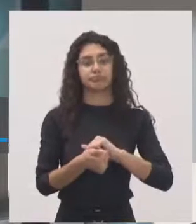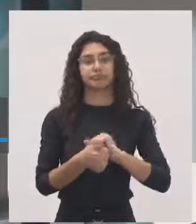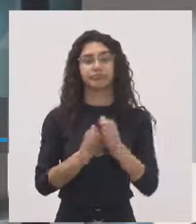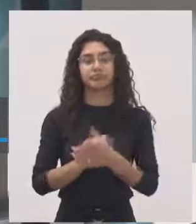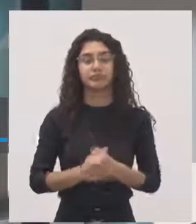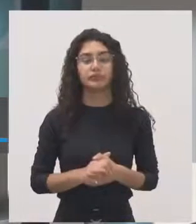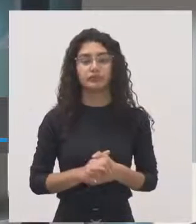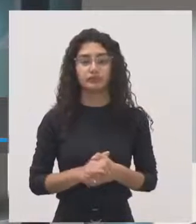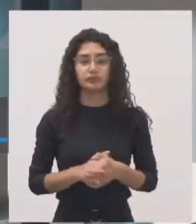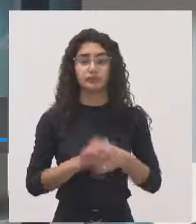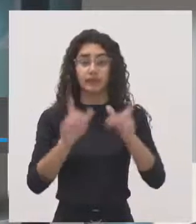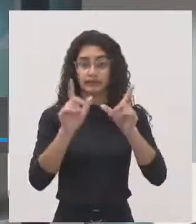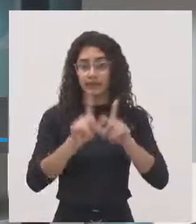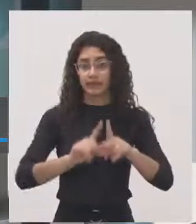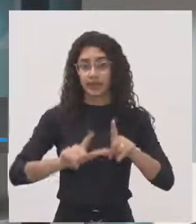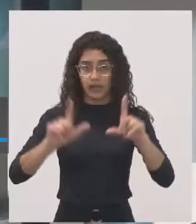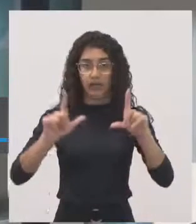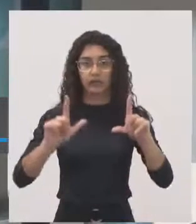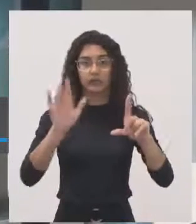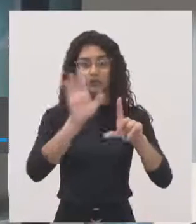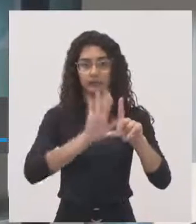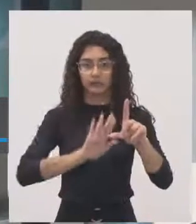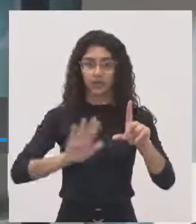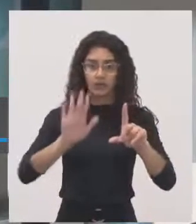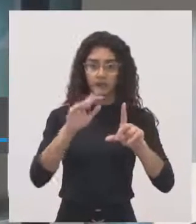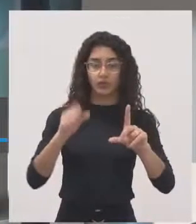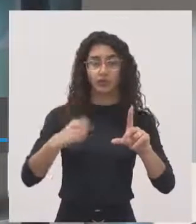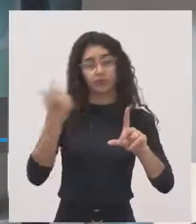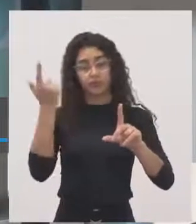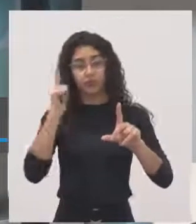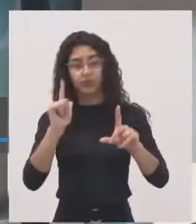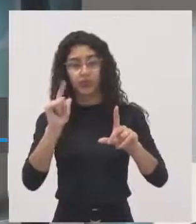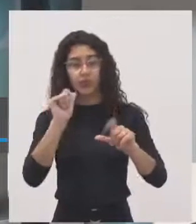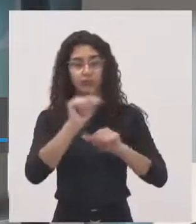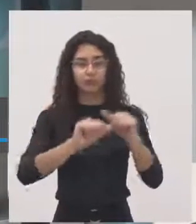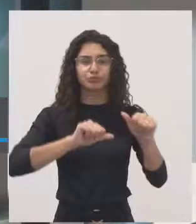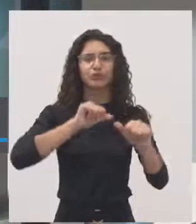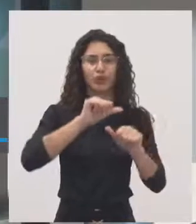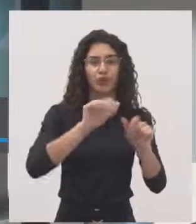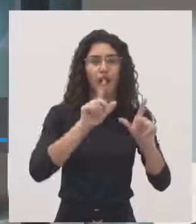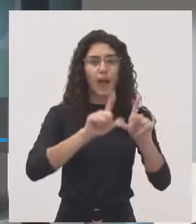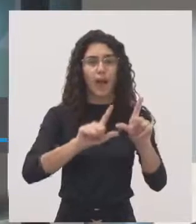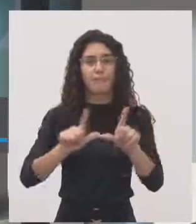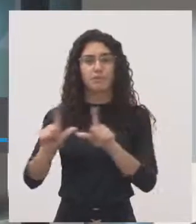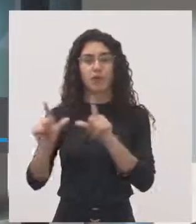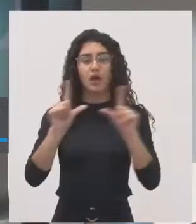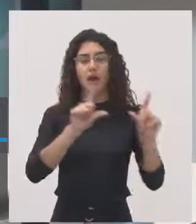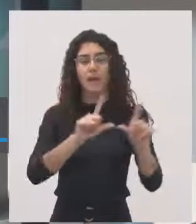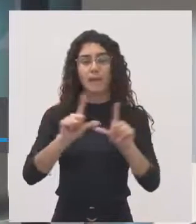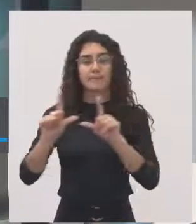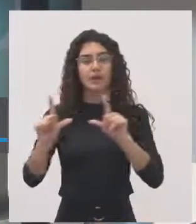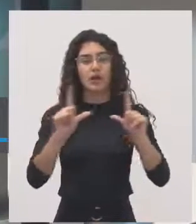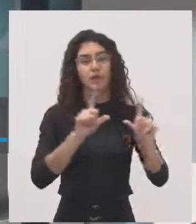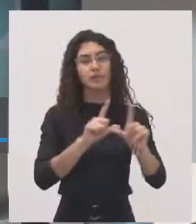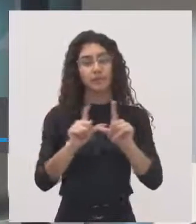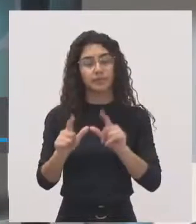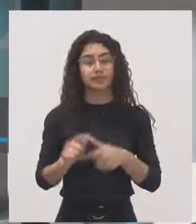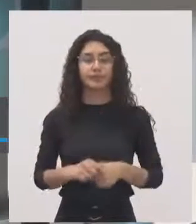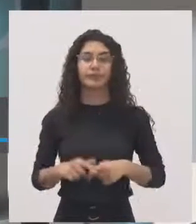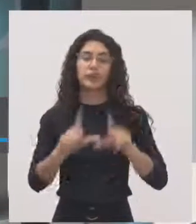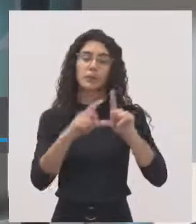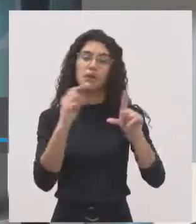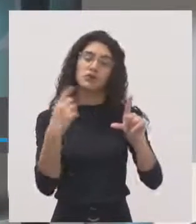da captura da tela, né? A captura da imagem. A gente consegue trocar de cenas, né? A gente consegue colocar uma cena só